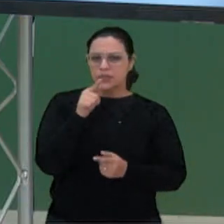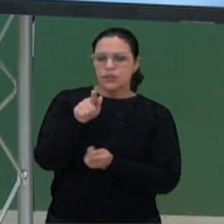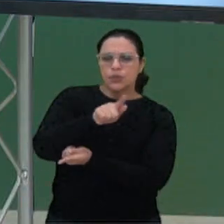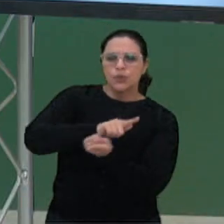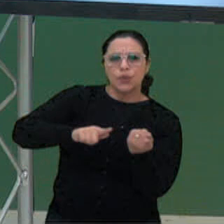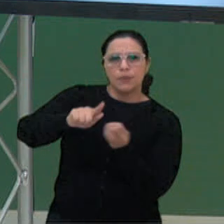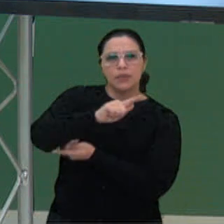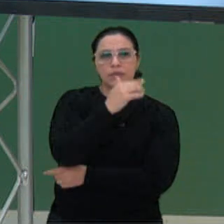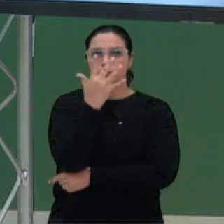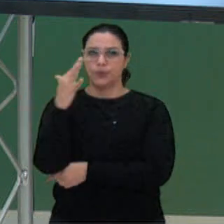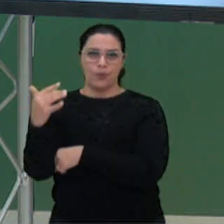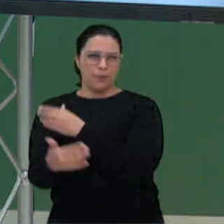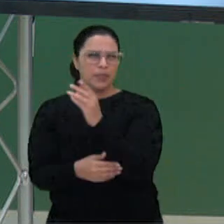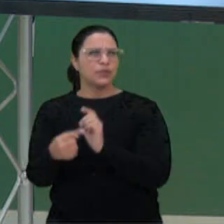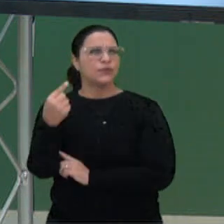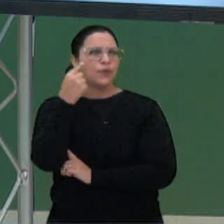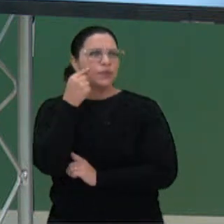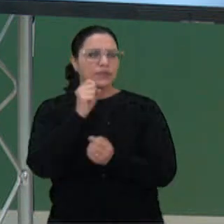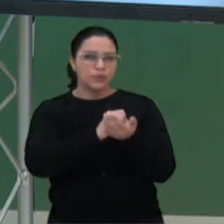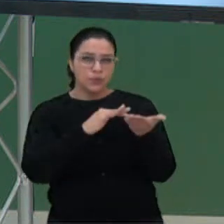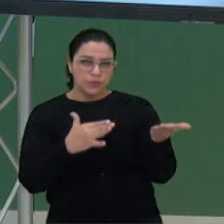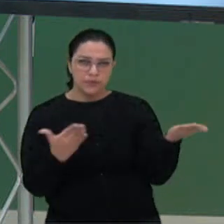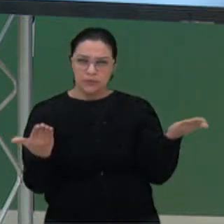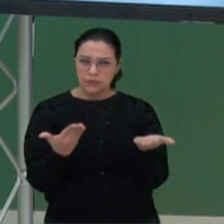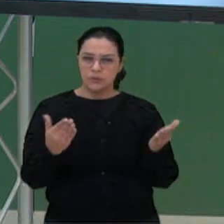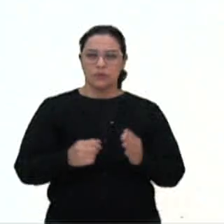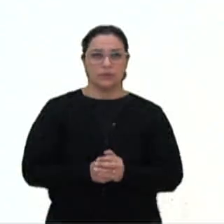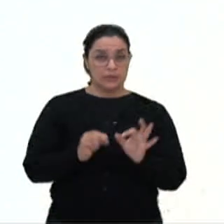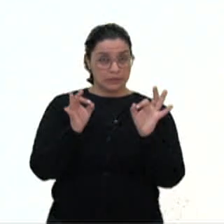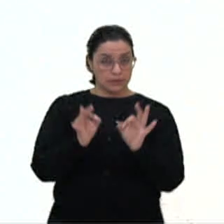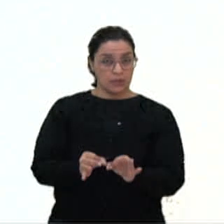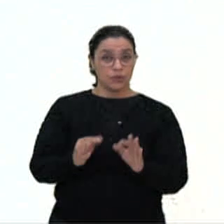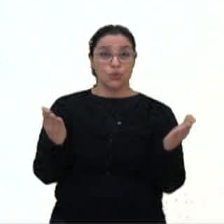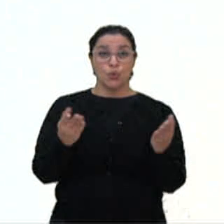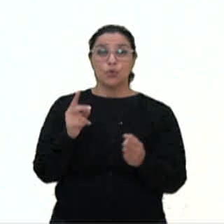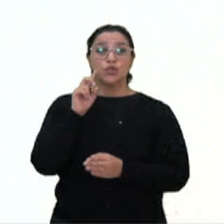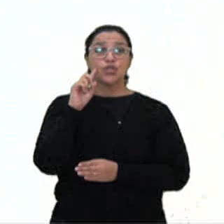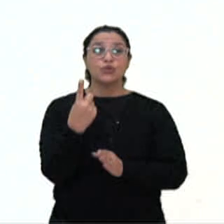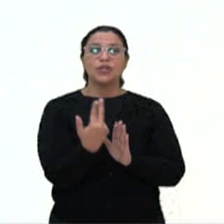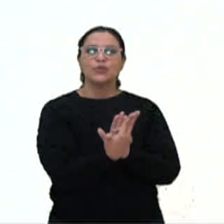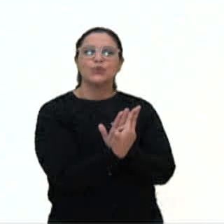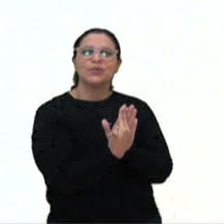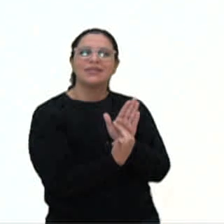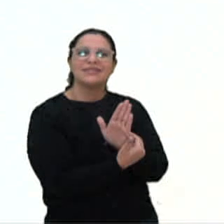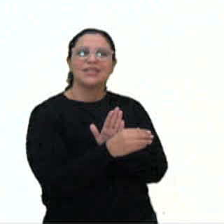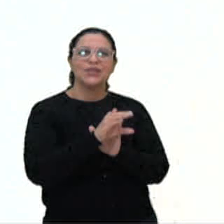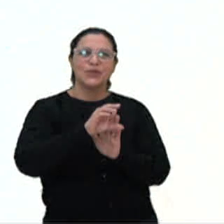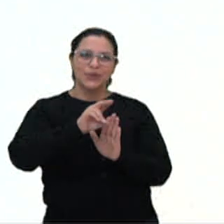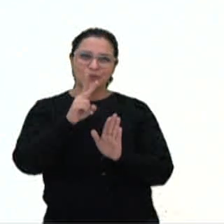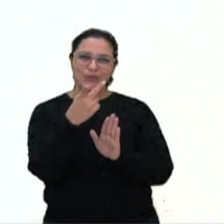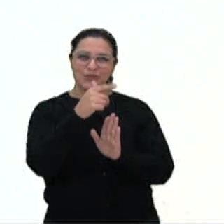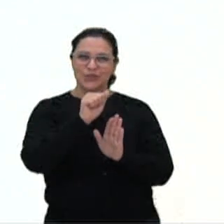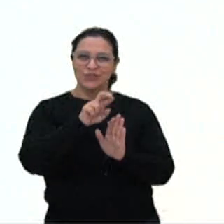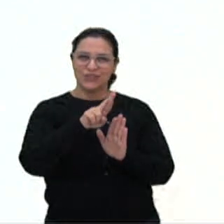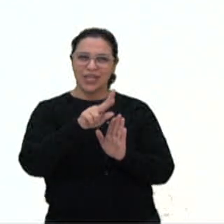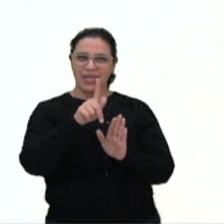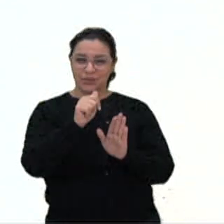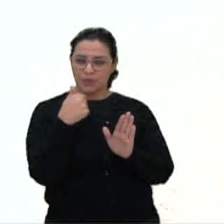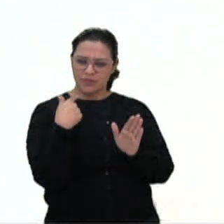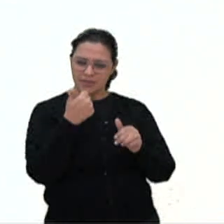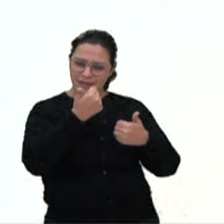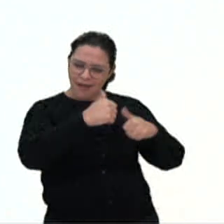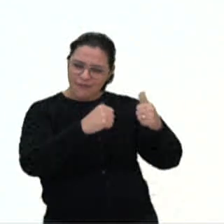Globalização e meio ambiente, então vamos pensar num exercício ali, certo? Hoje é o dia das charges, então temos várias aí para vocês